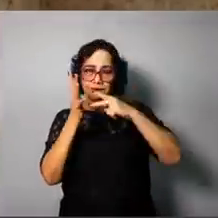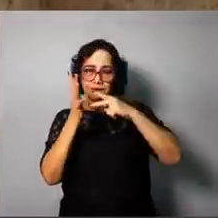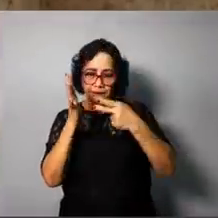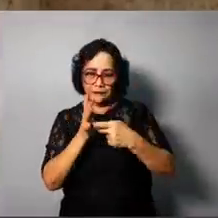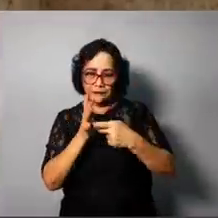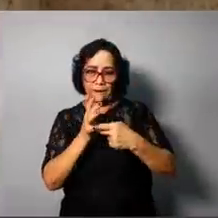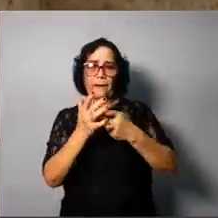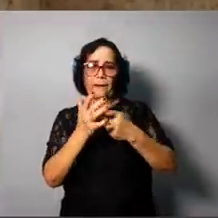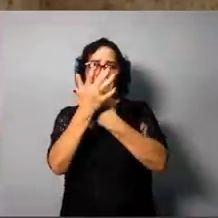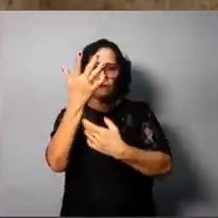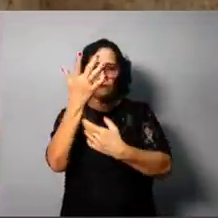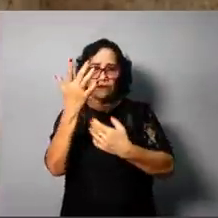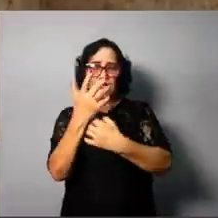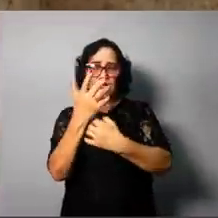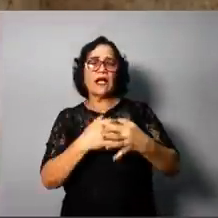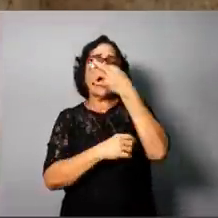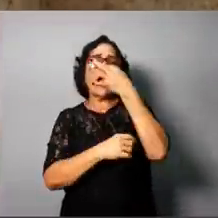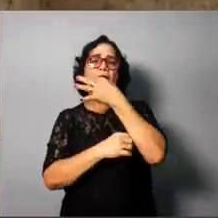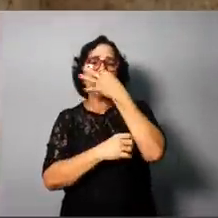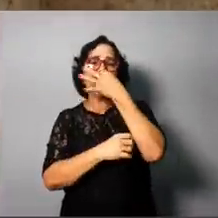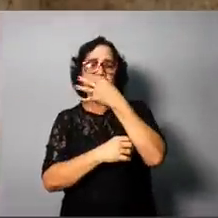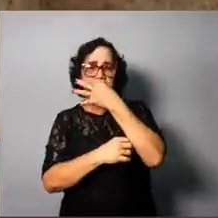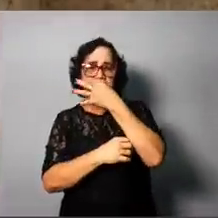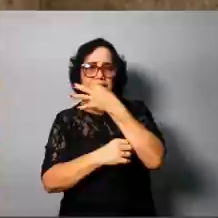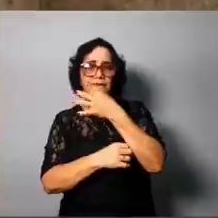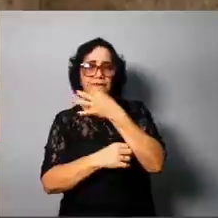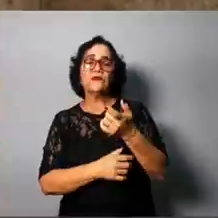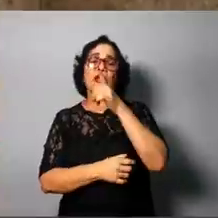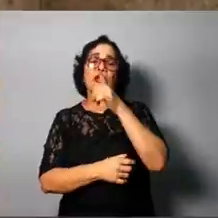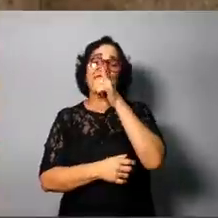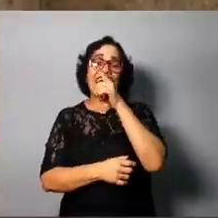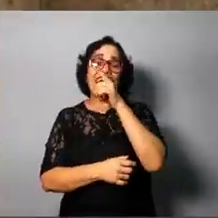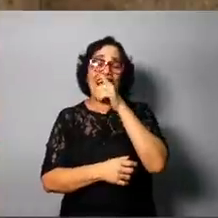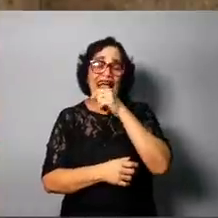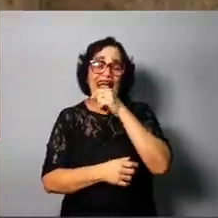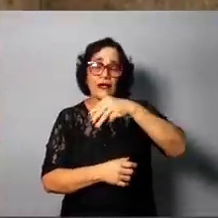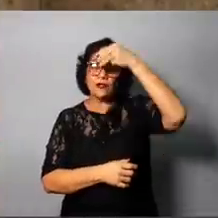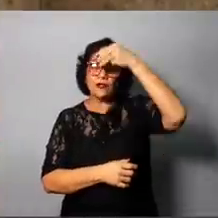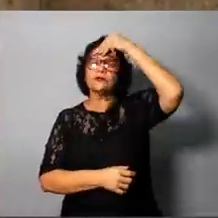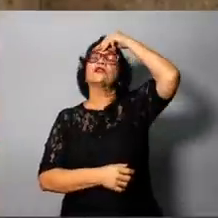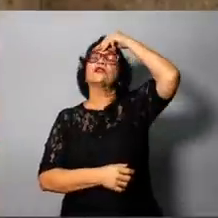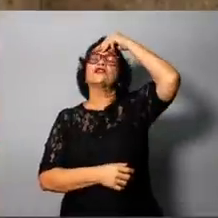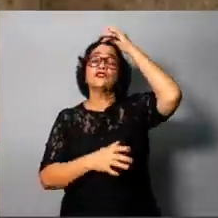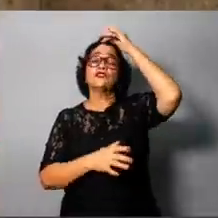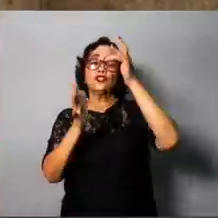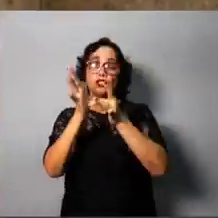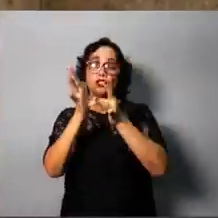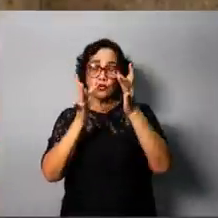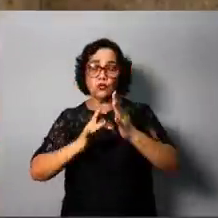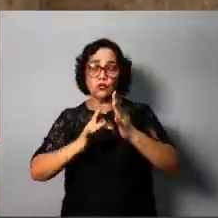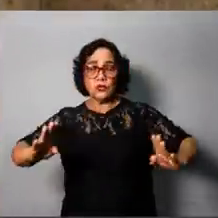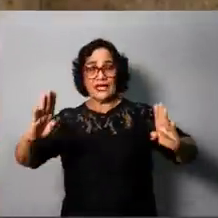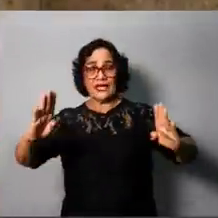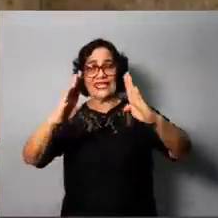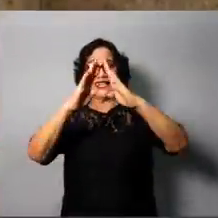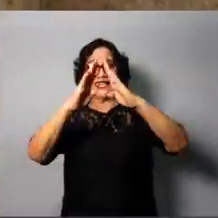águas do batismo, Cristo e a sua Igreja se tornam